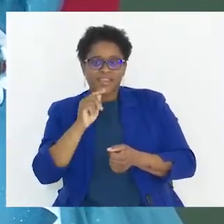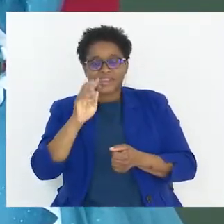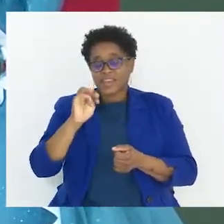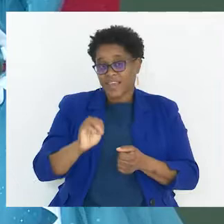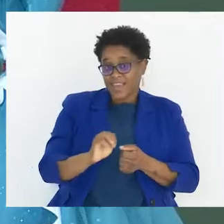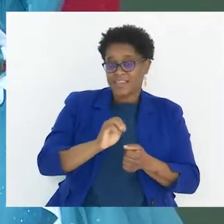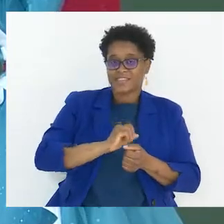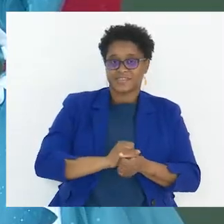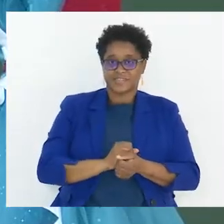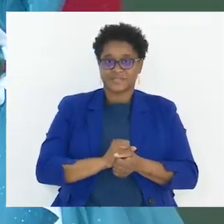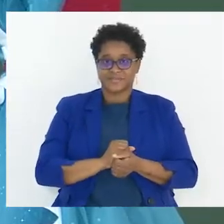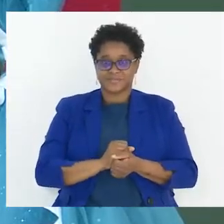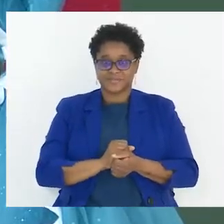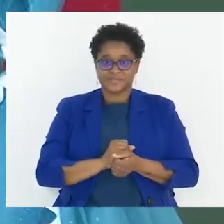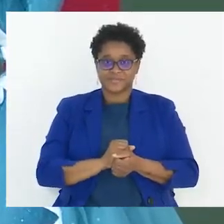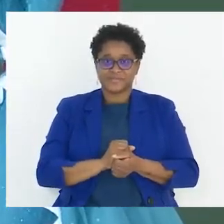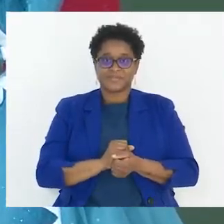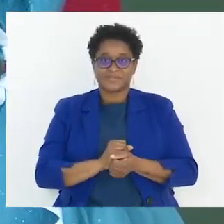10!